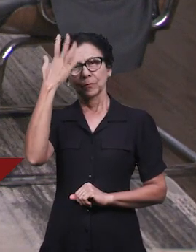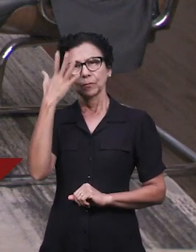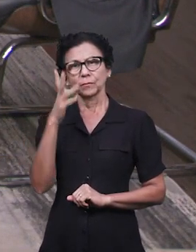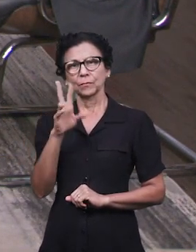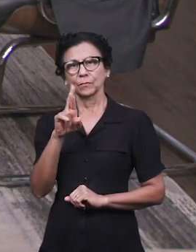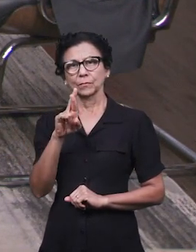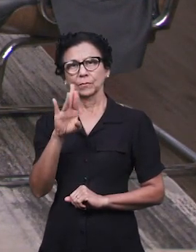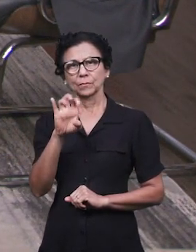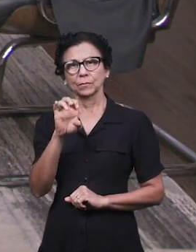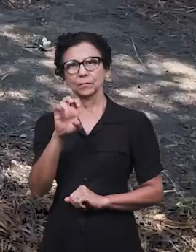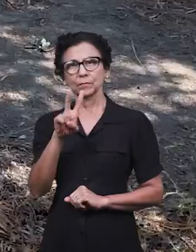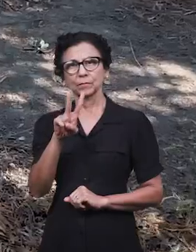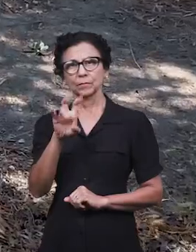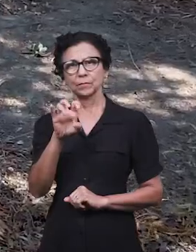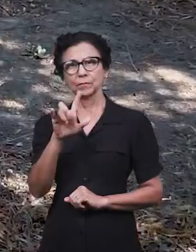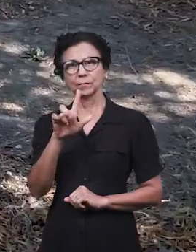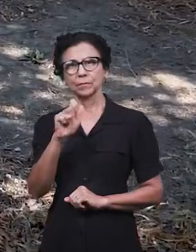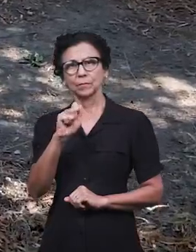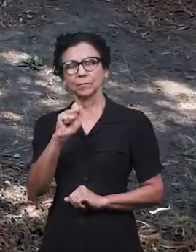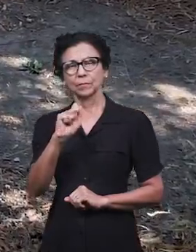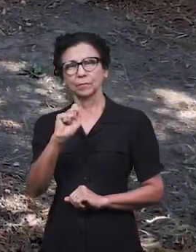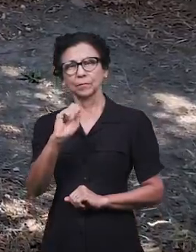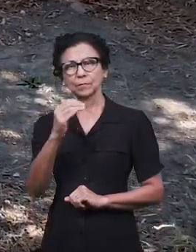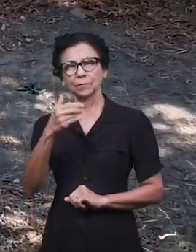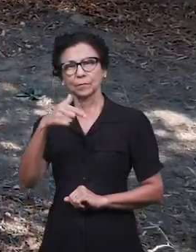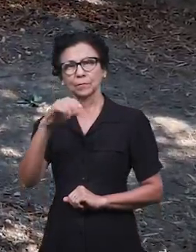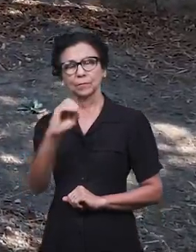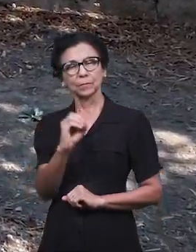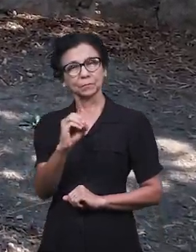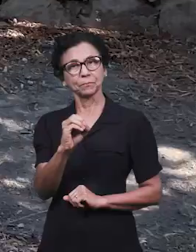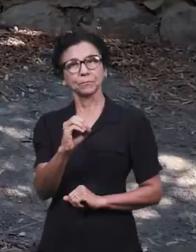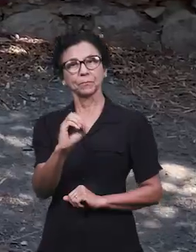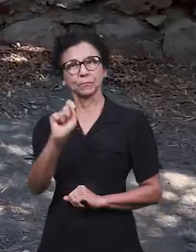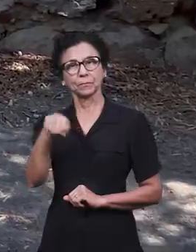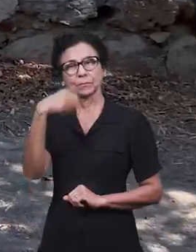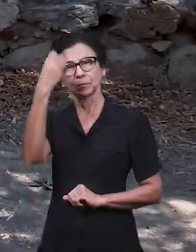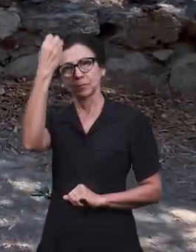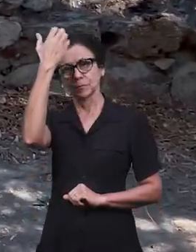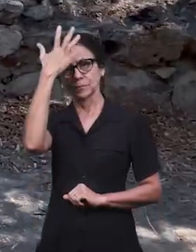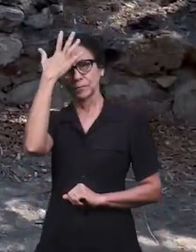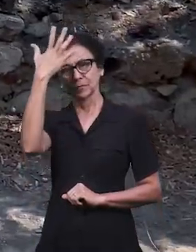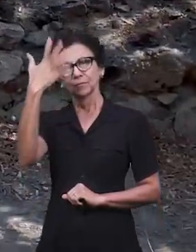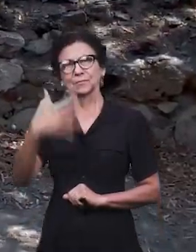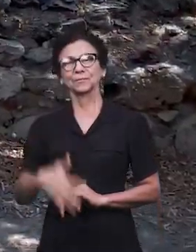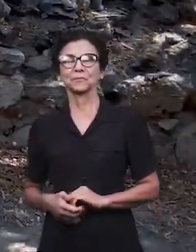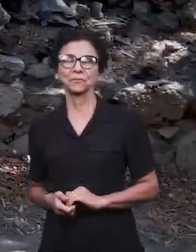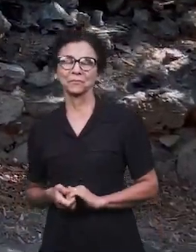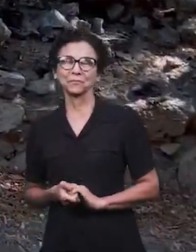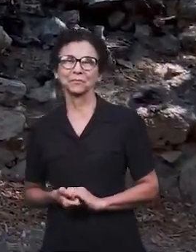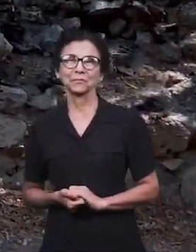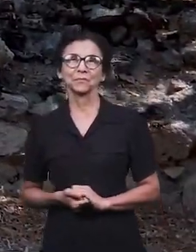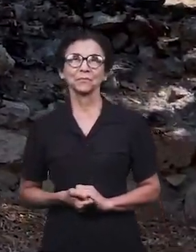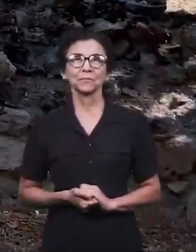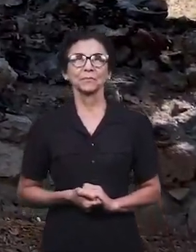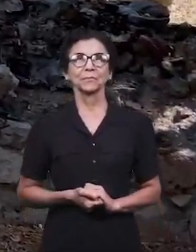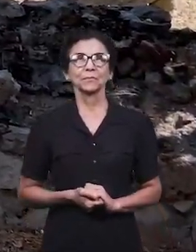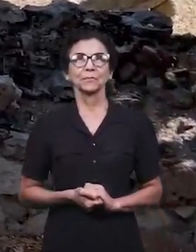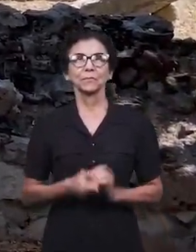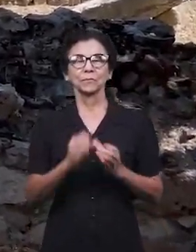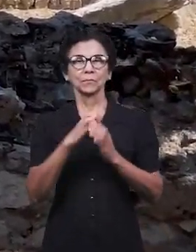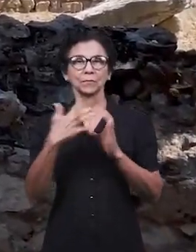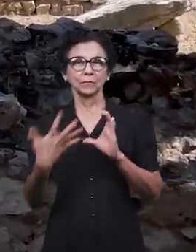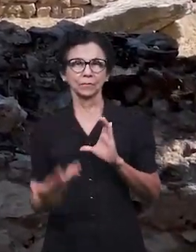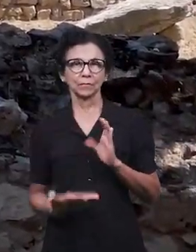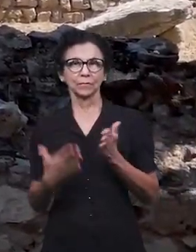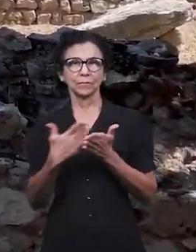que resume o livro de Apocalipse, não é isso? É a característica principal. Para começar, o livro, a